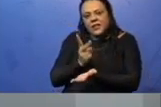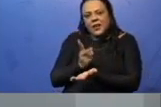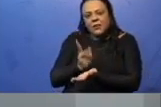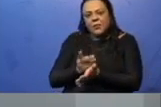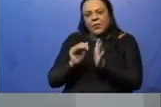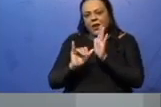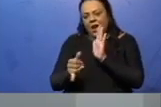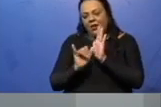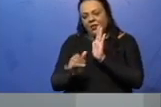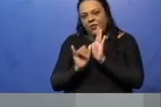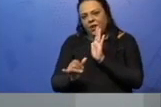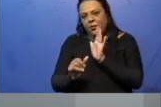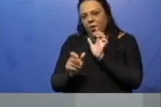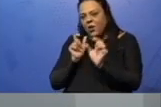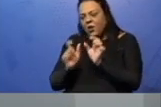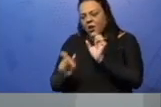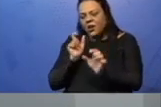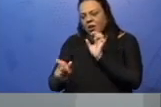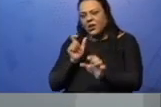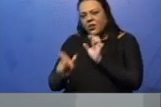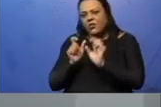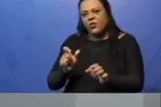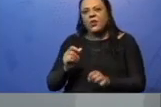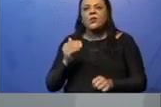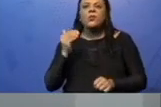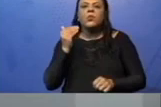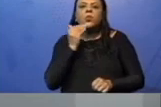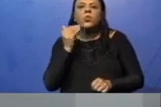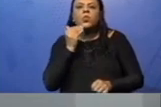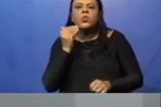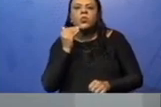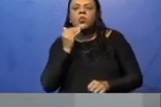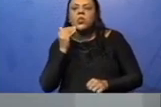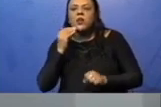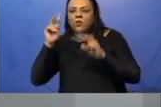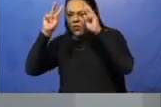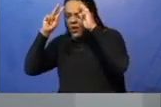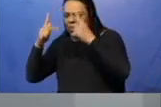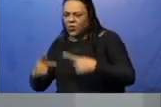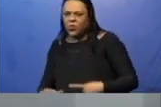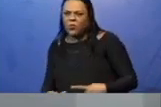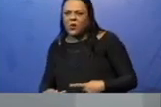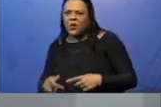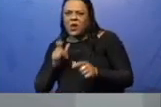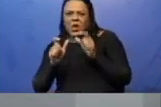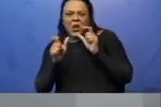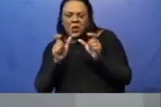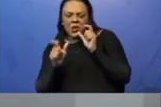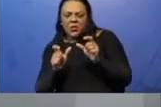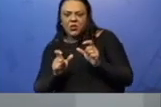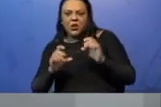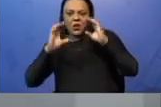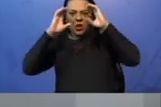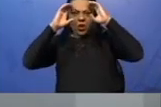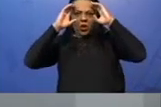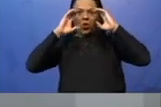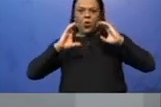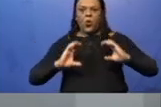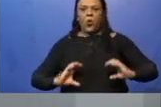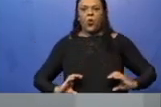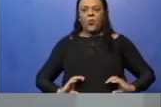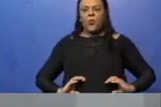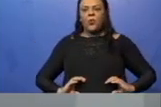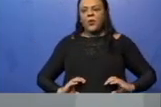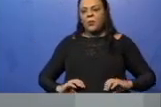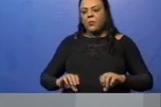que se comportam como nós, como seres humanos. E ele vai servir justamente para criticar esses comportamentos humanos com a